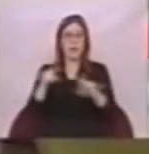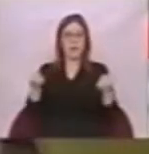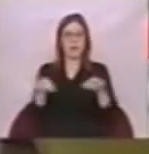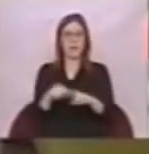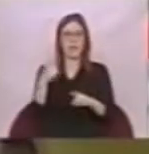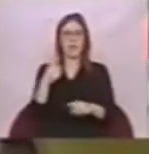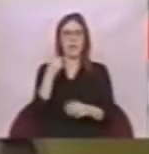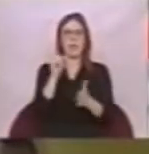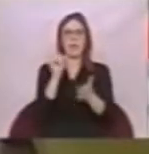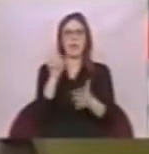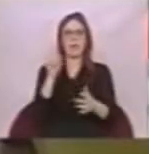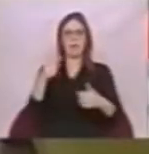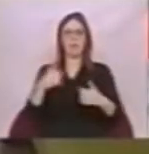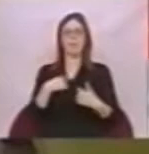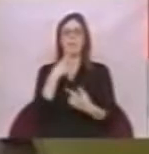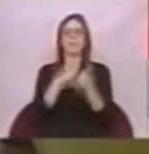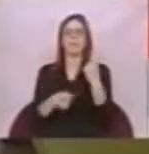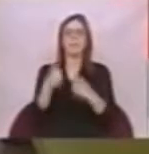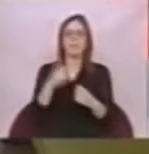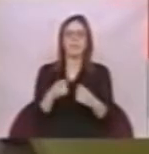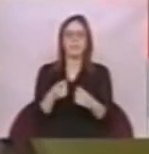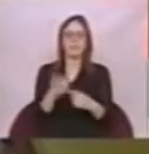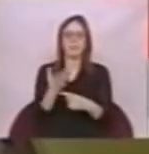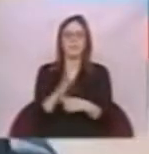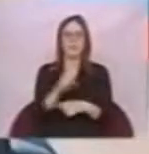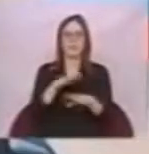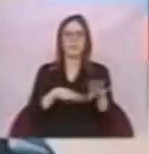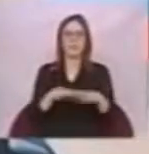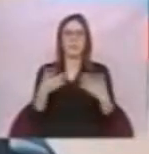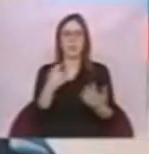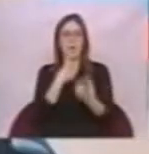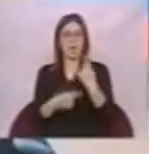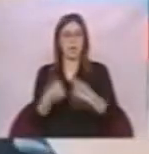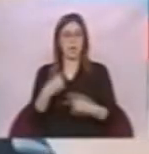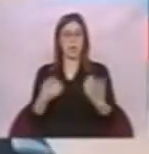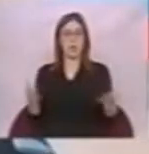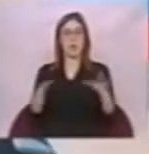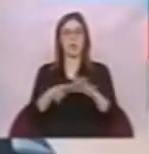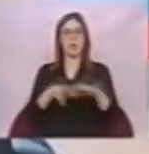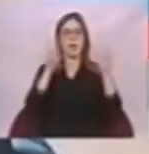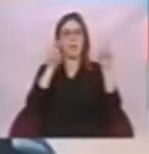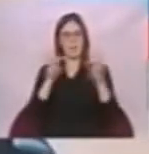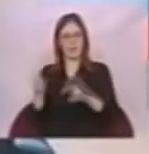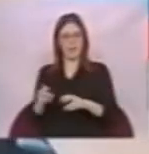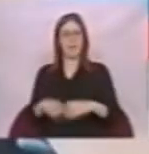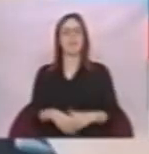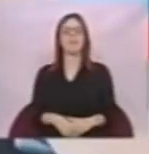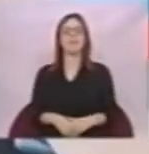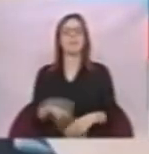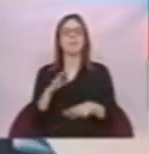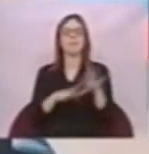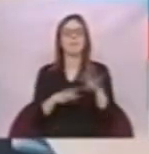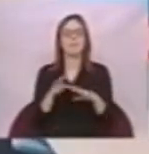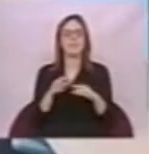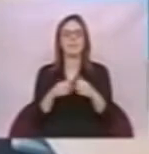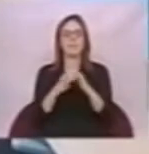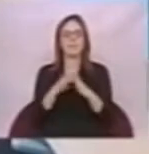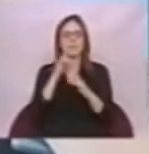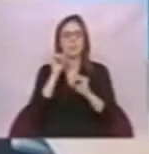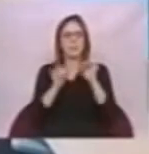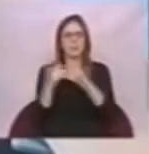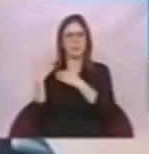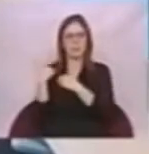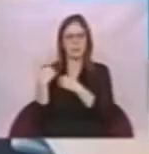um ímã. Fazemos questionários, como por exemplo como estamos a fazer agora, sobre a matéria. Vemos tutoriais